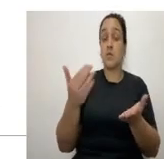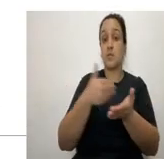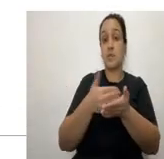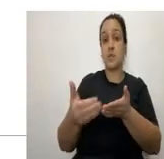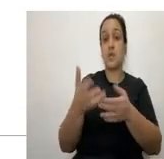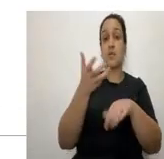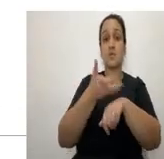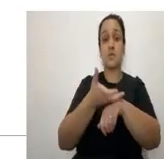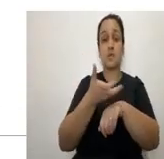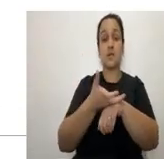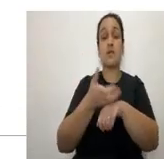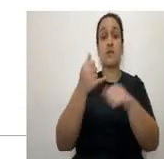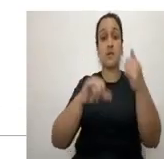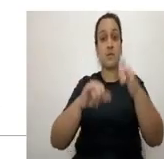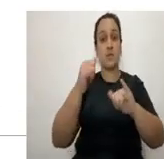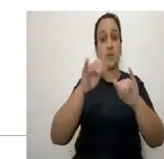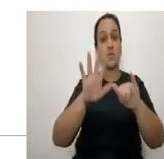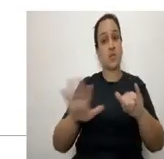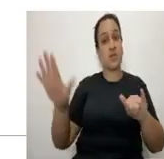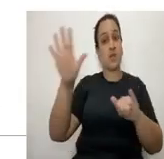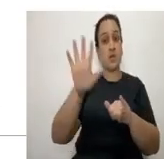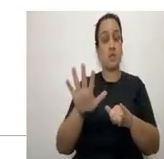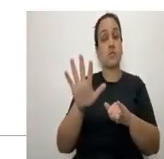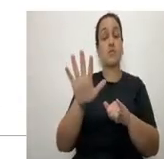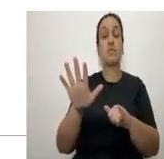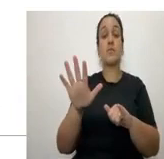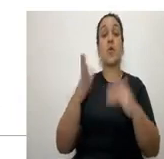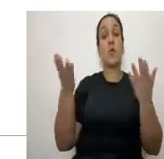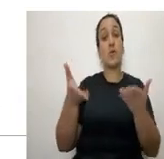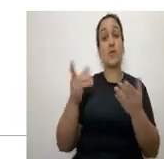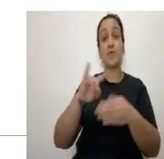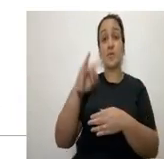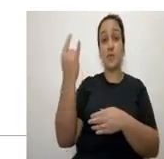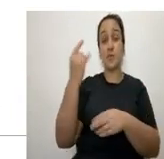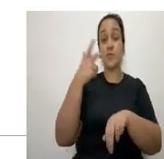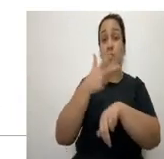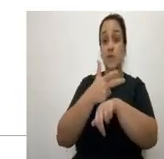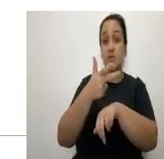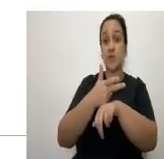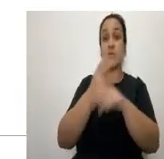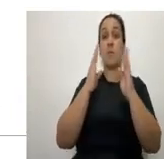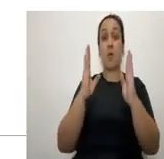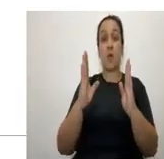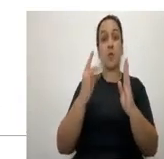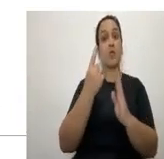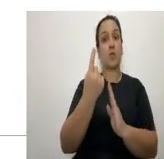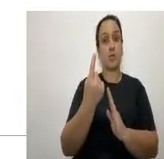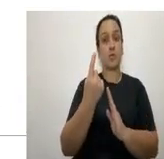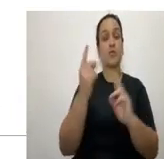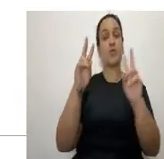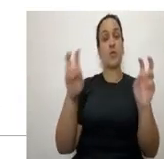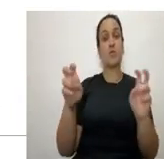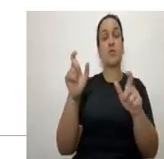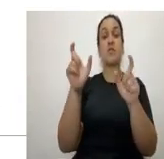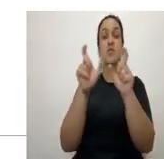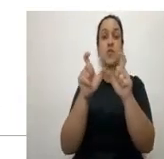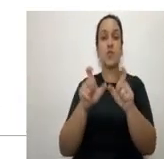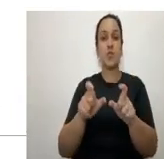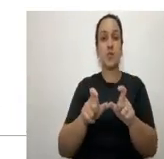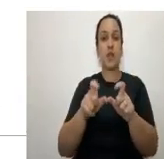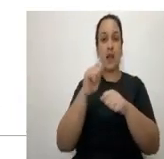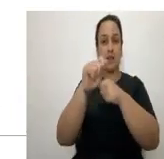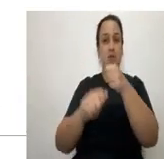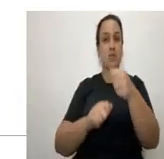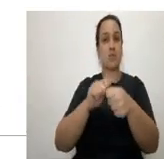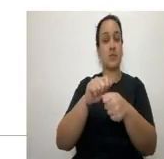Olá pessoal, então vamos dar sequência à nossa disciplina de Química Geral, hoje com o nosso último vídeo do módulo 1, que